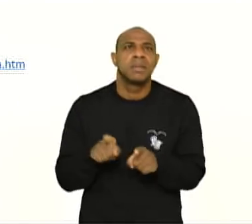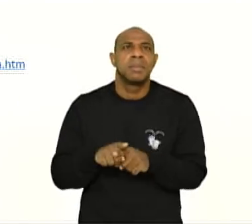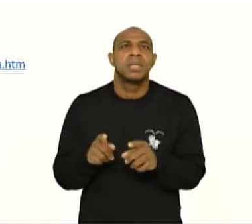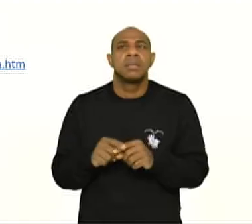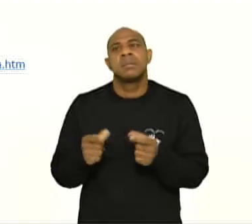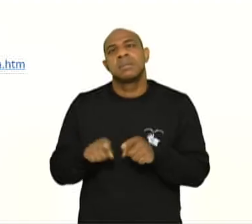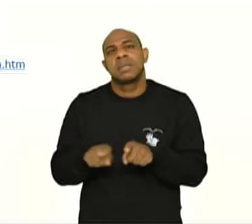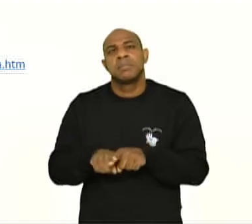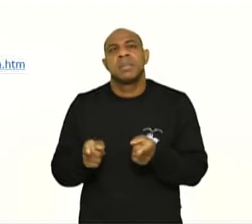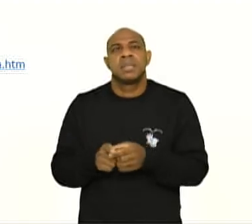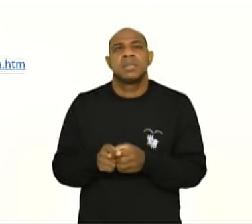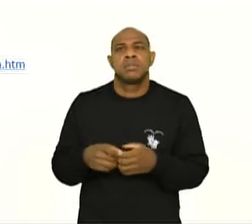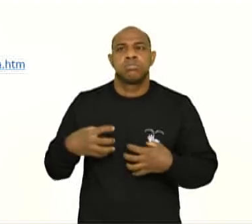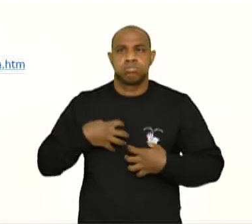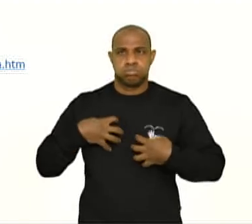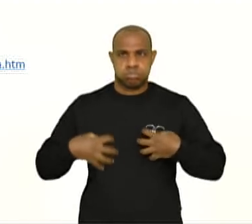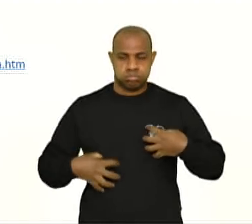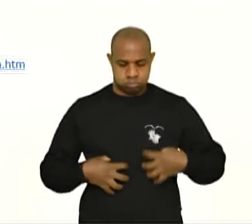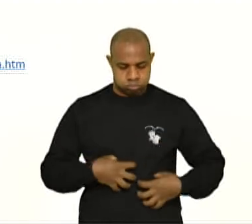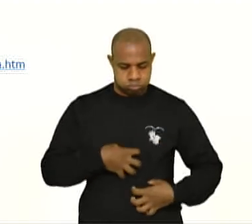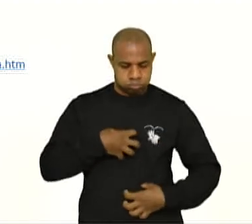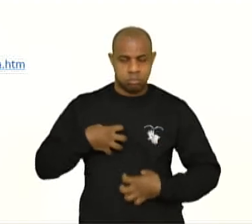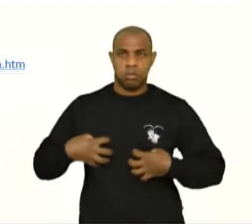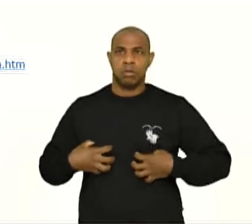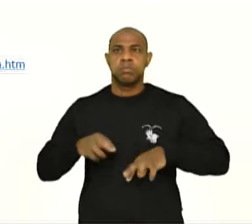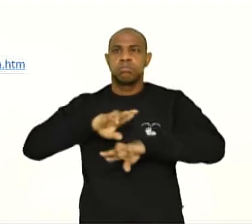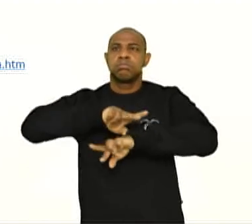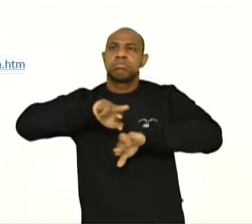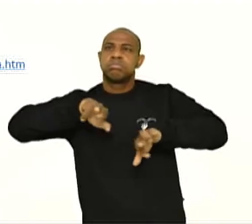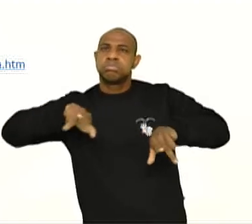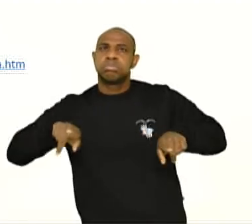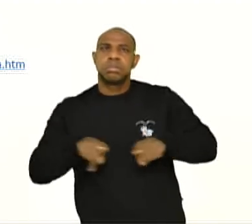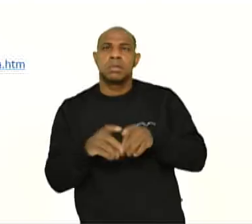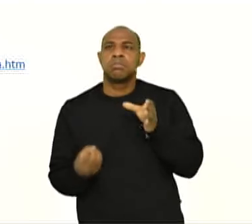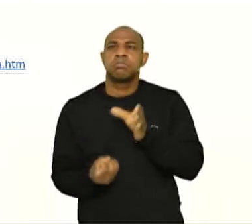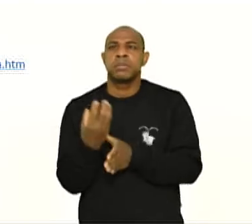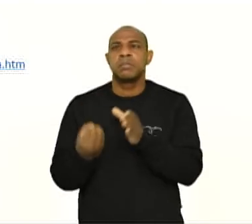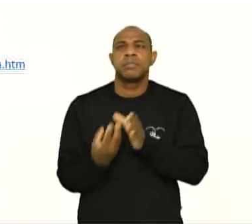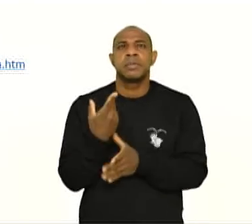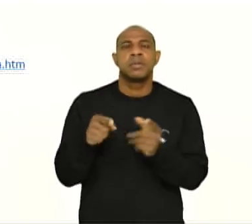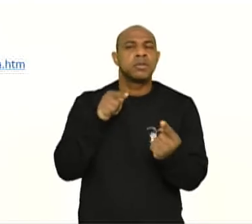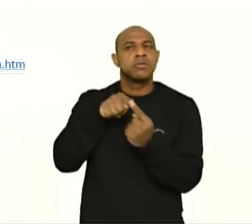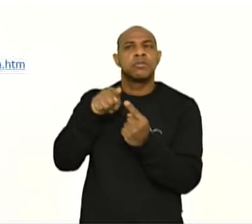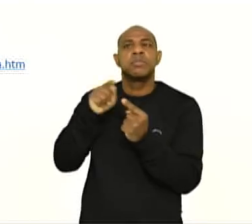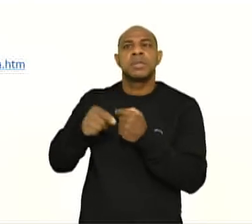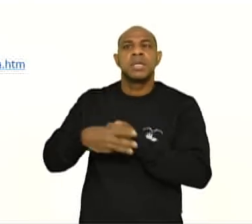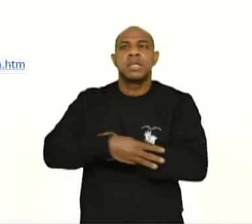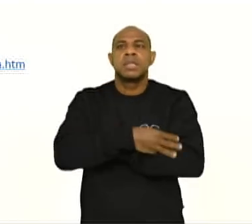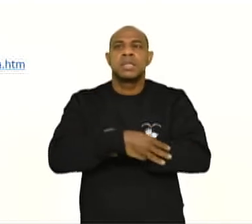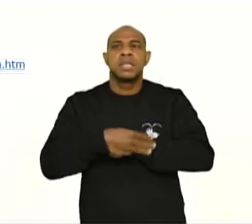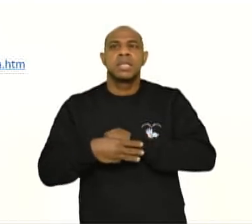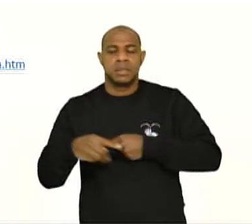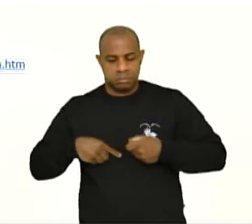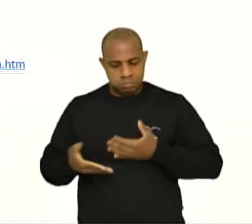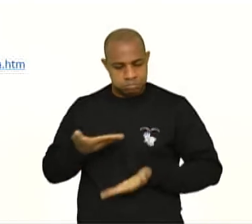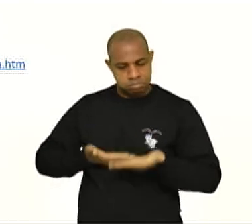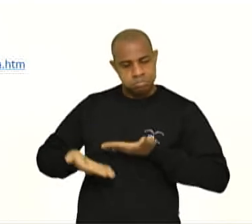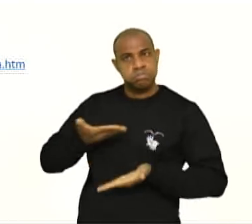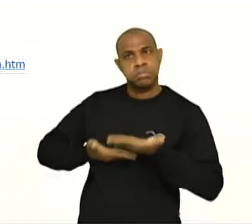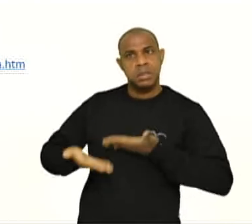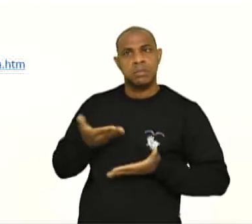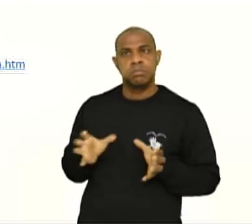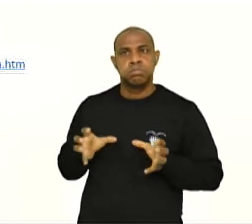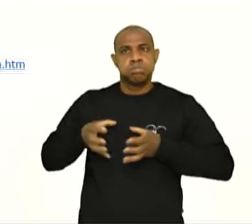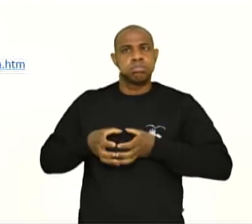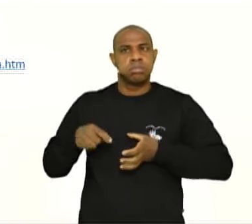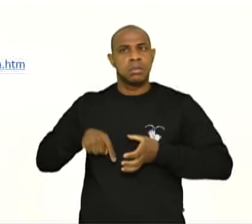digestivos, órgãos do sistema nervoso, né? Mas são órgãos que são formados por diferentes tipos de tecidos. Eles interagem, eles se